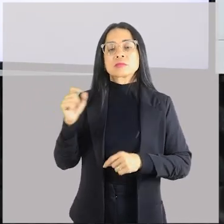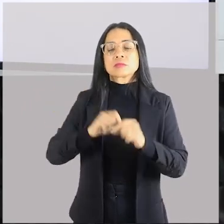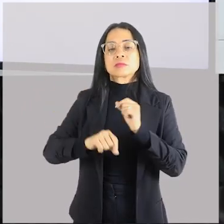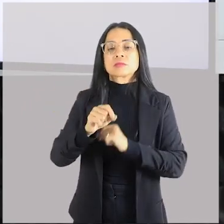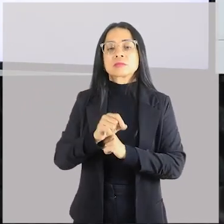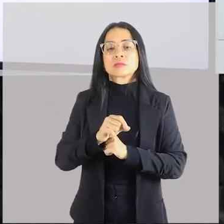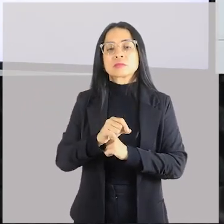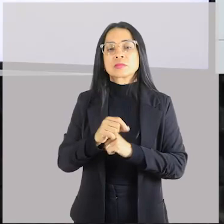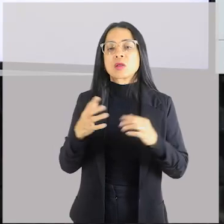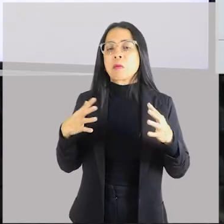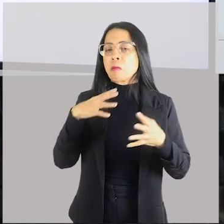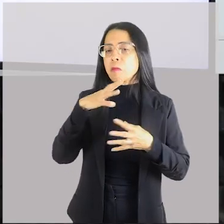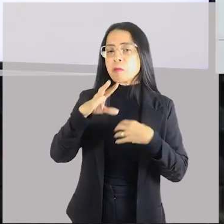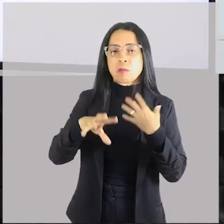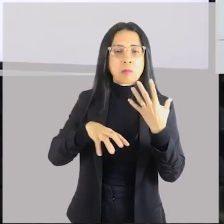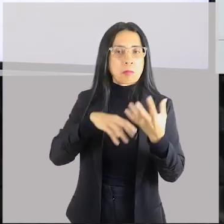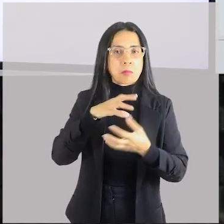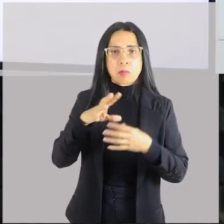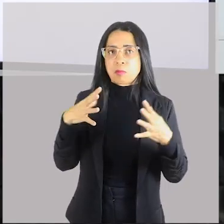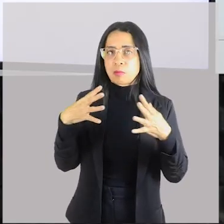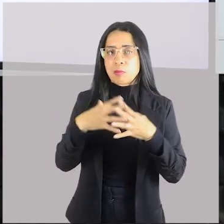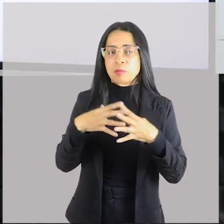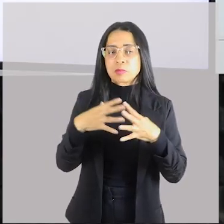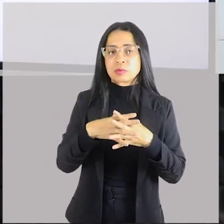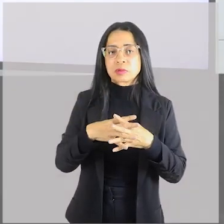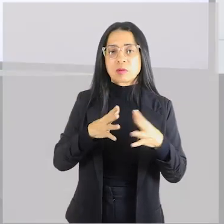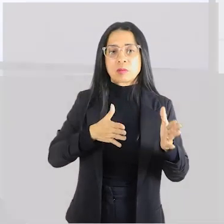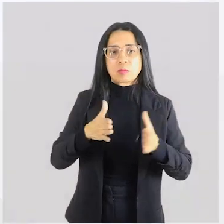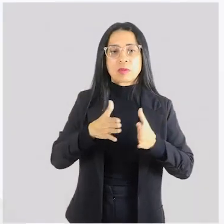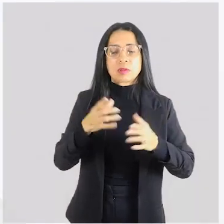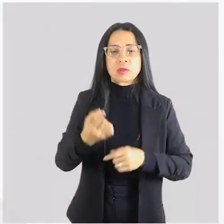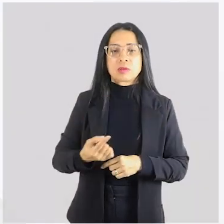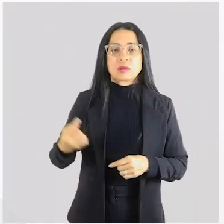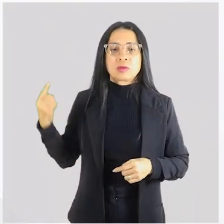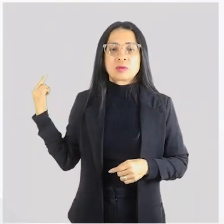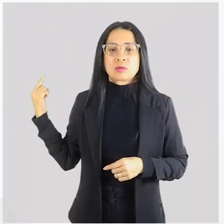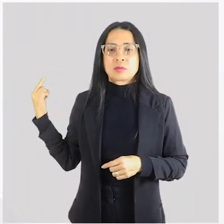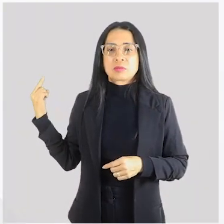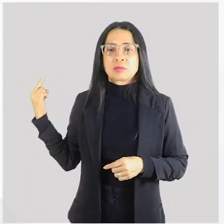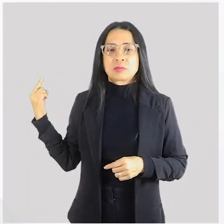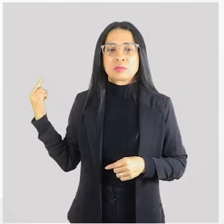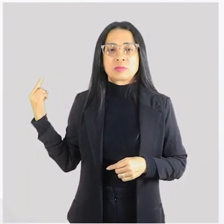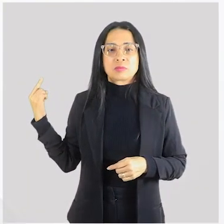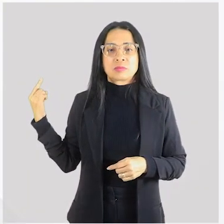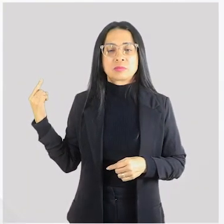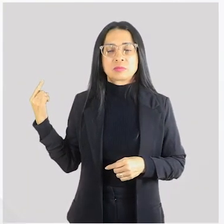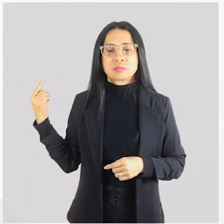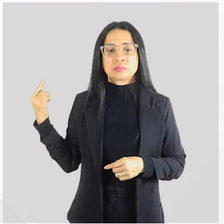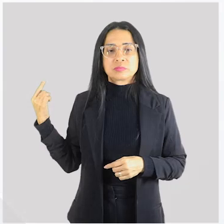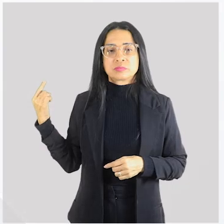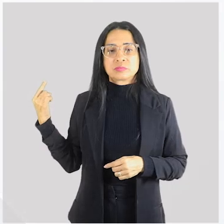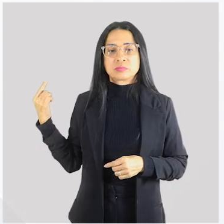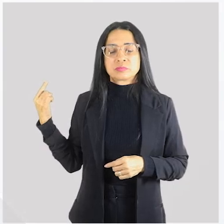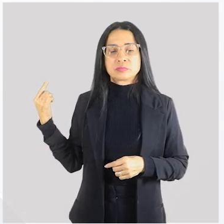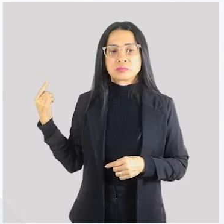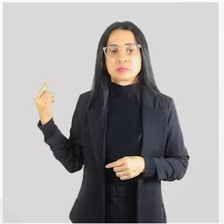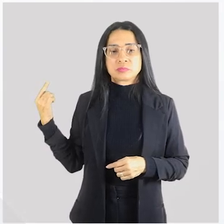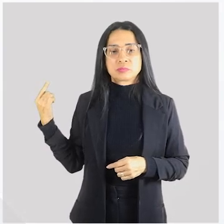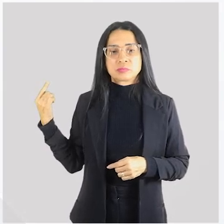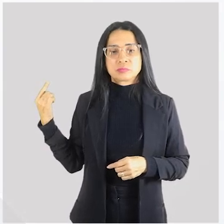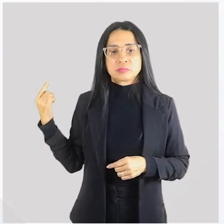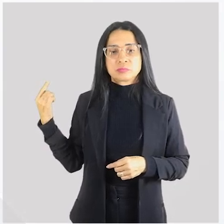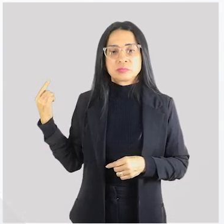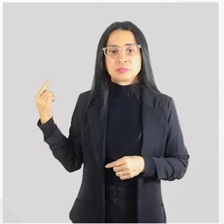uma naquele período a palavra Dadá é um primeiro balbucio de um bebê mas pode ser Cavalo de Pau